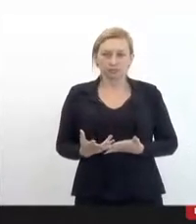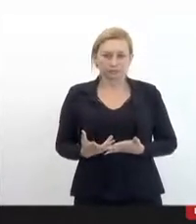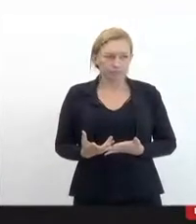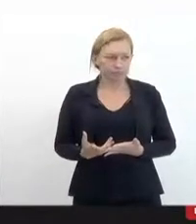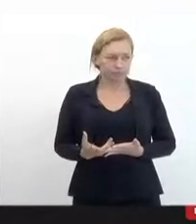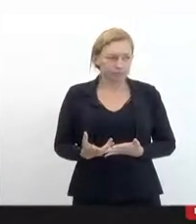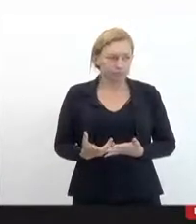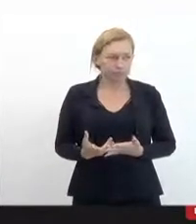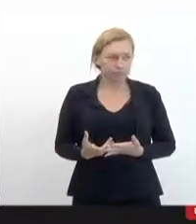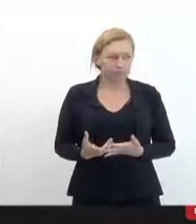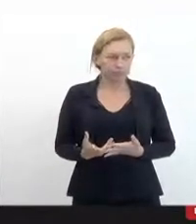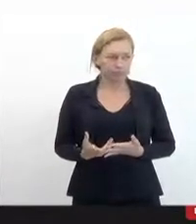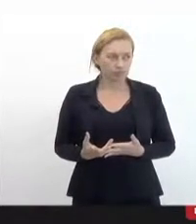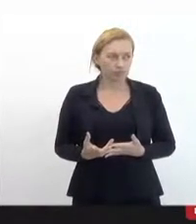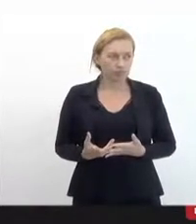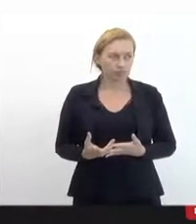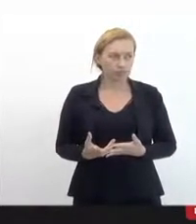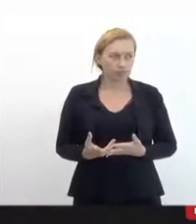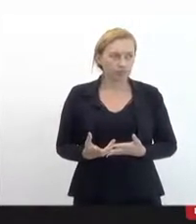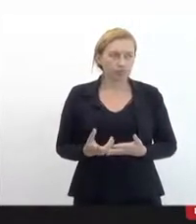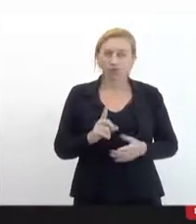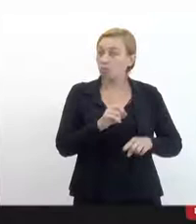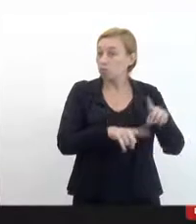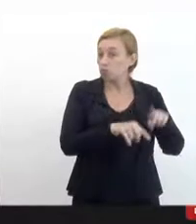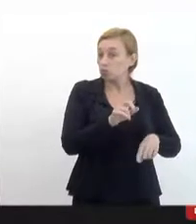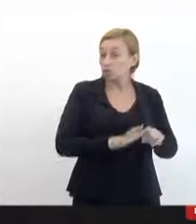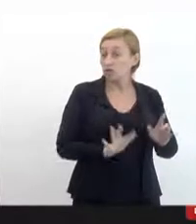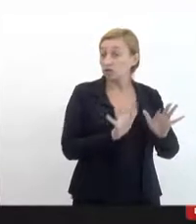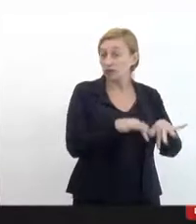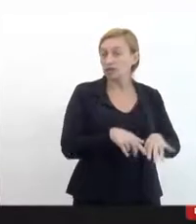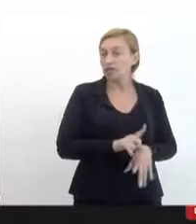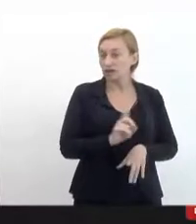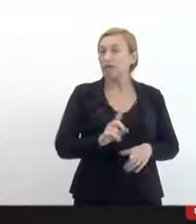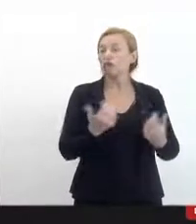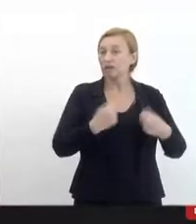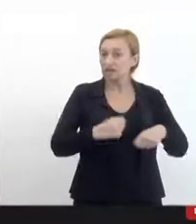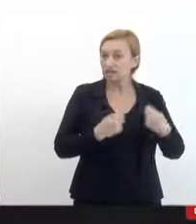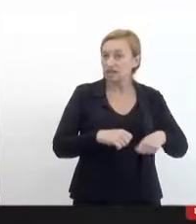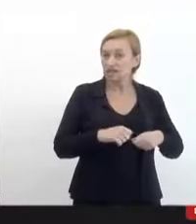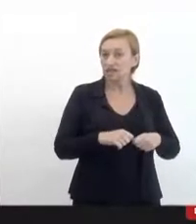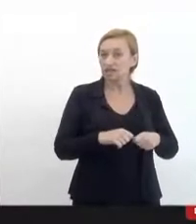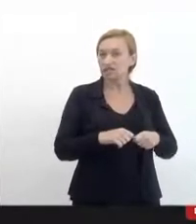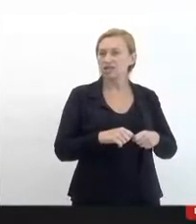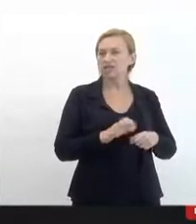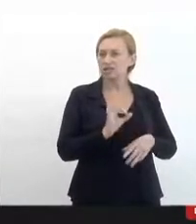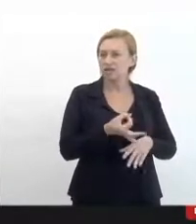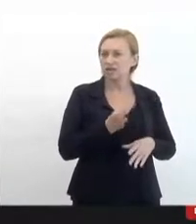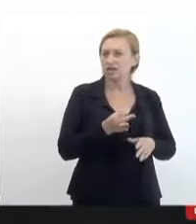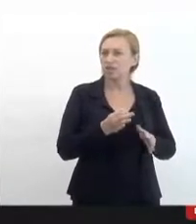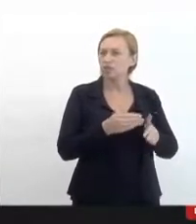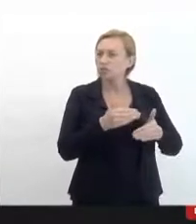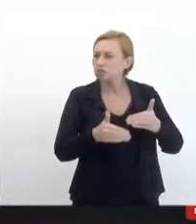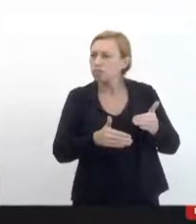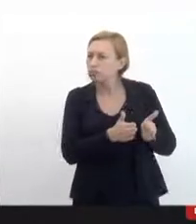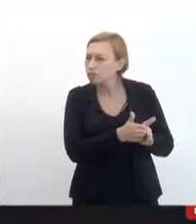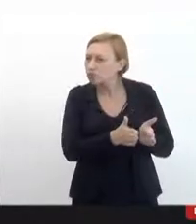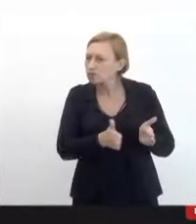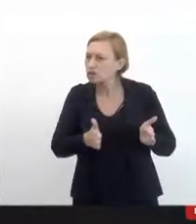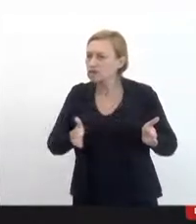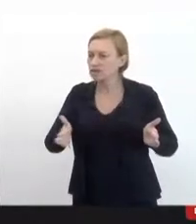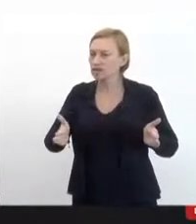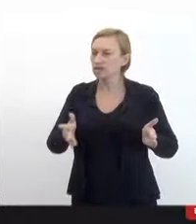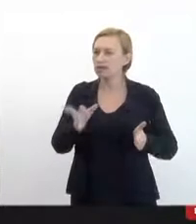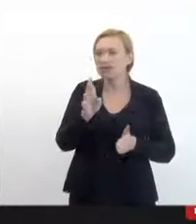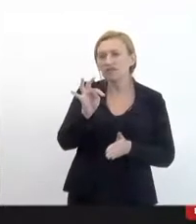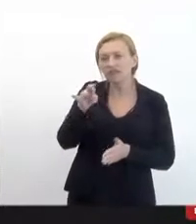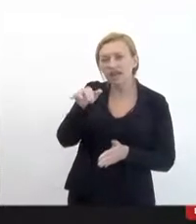De tal forma também que você não tem um produto acabado, ou seja, aquele produto ele precisa de passar necessariamente por um processo, processamento nas